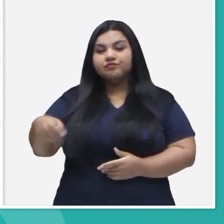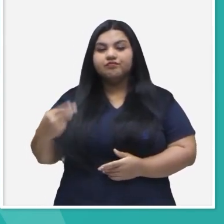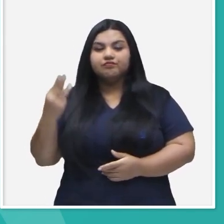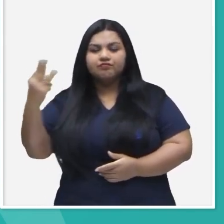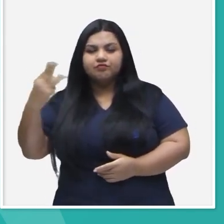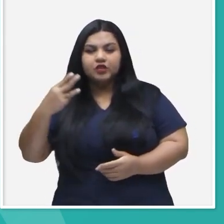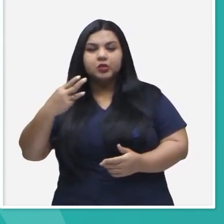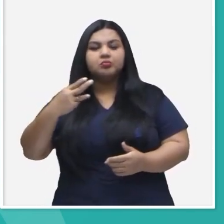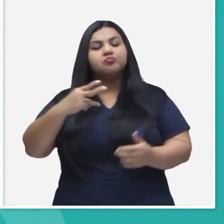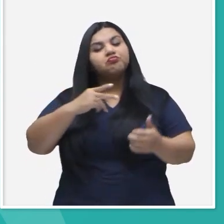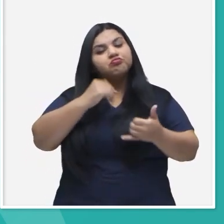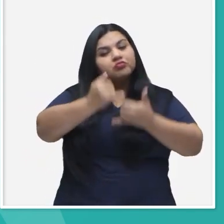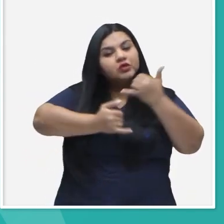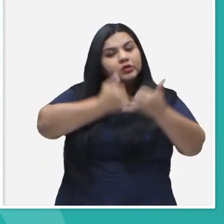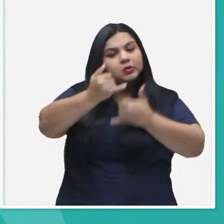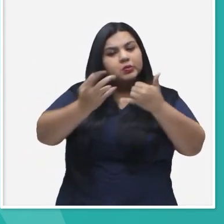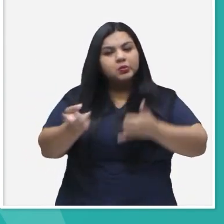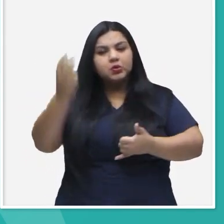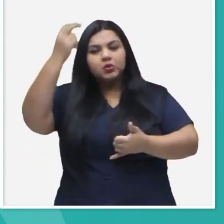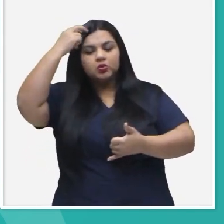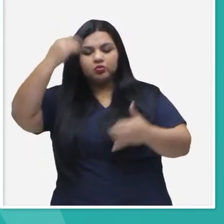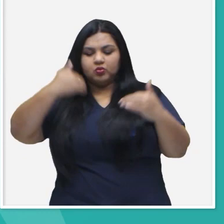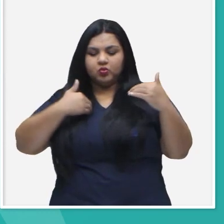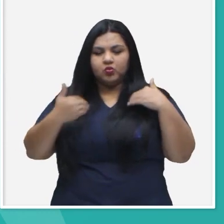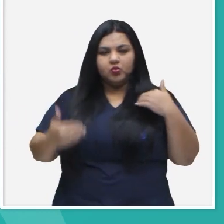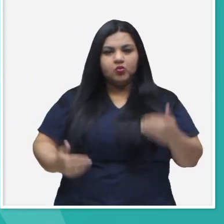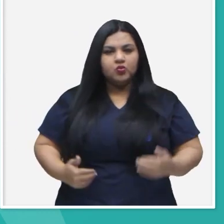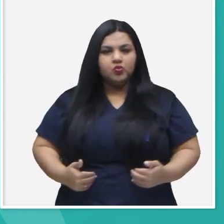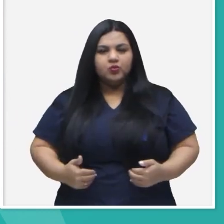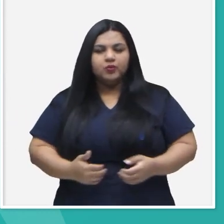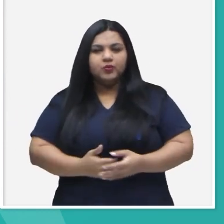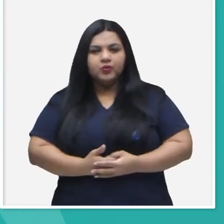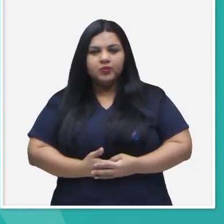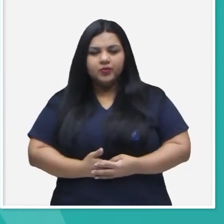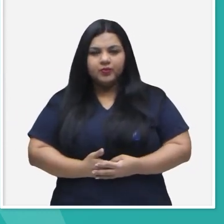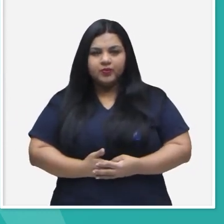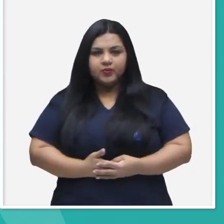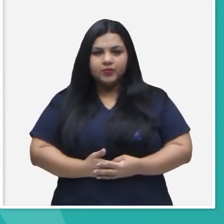Unidade 3. Os jogos na cultura corporal.